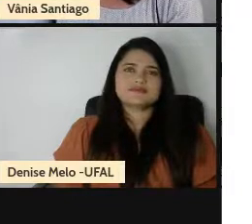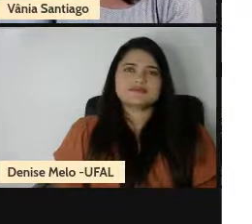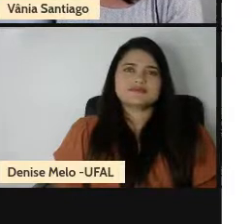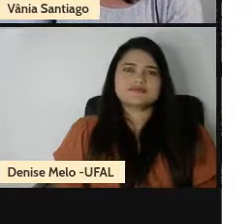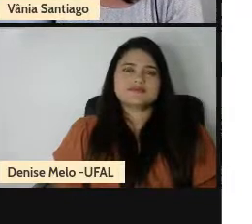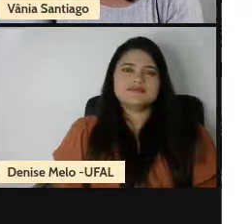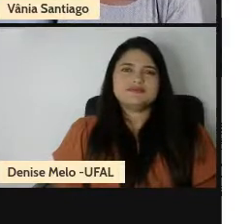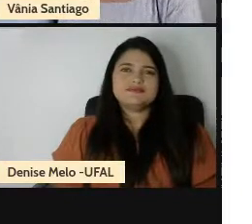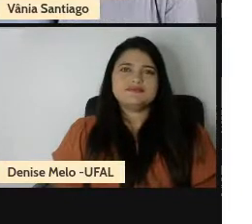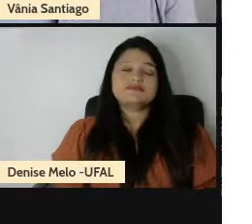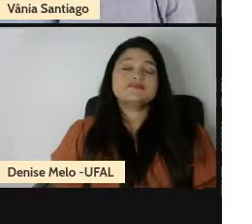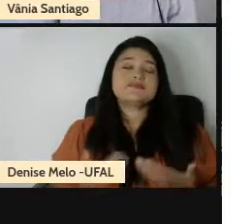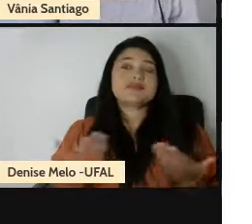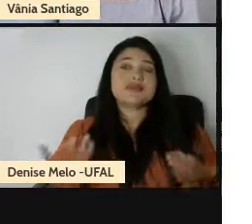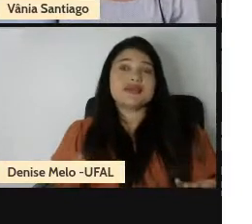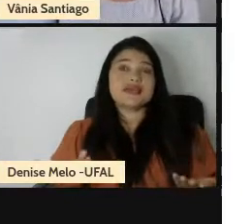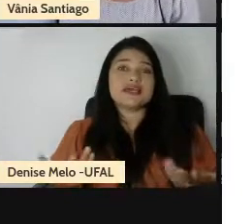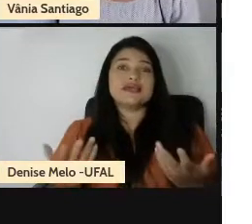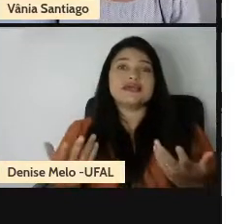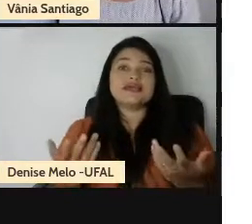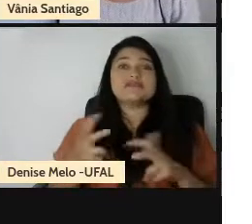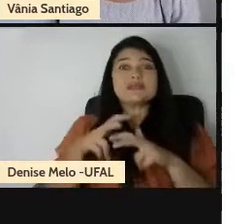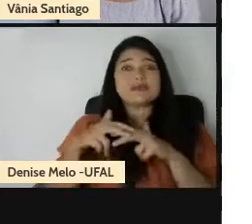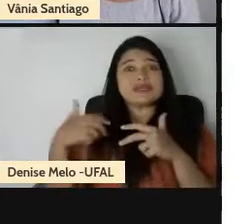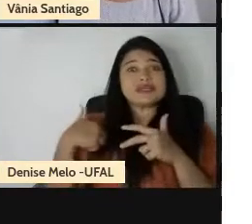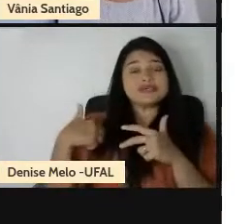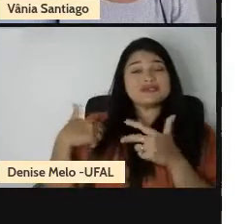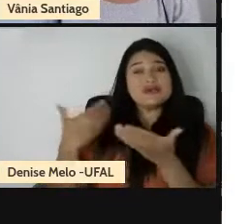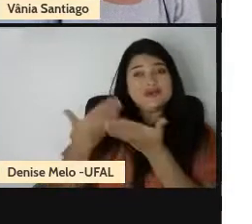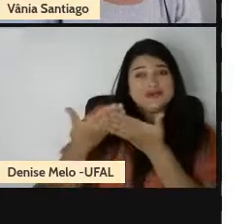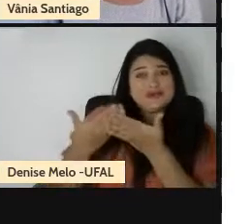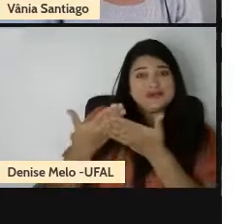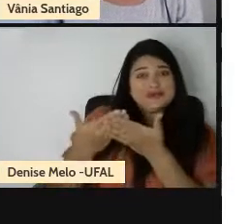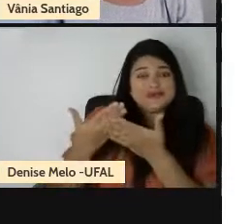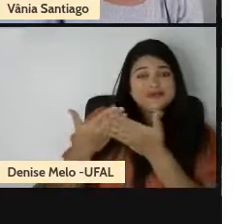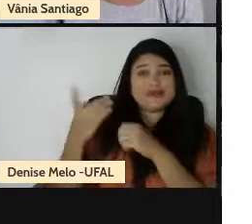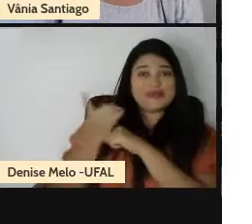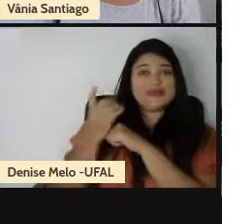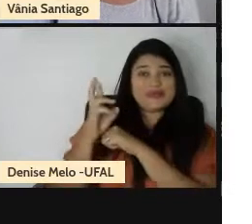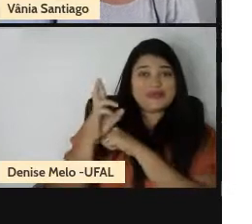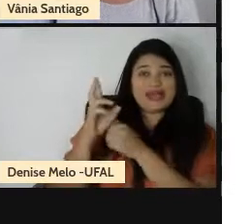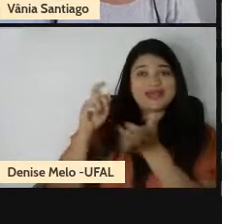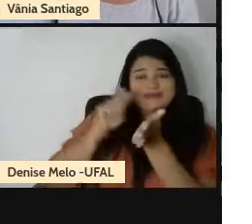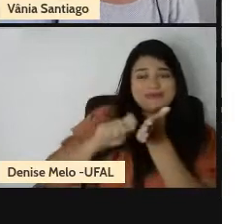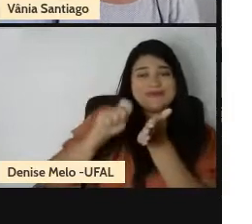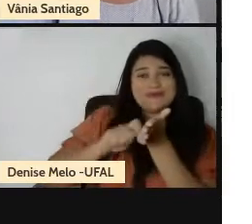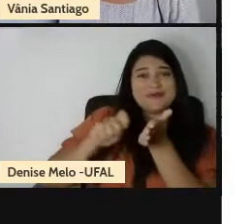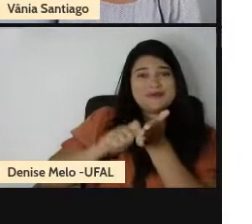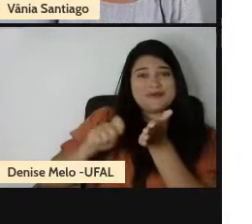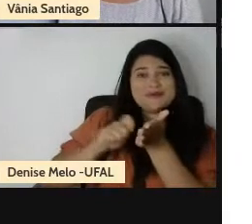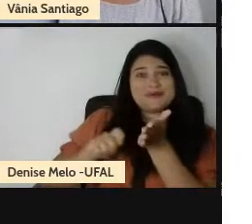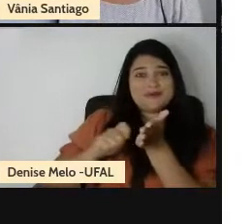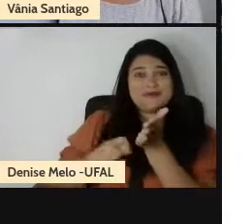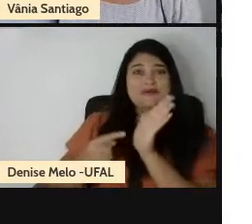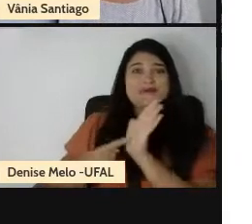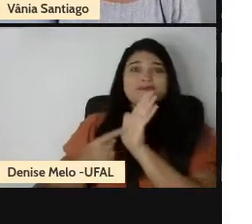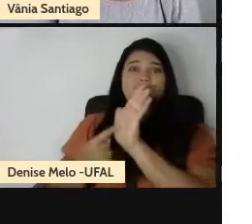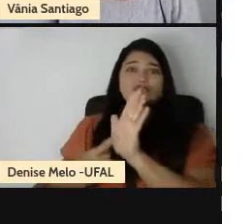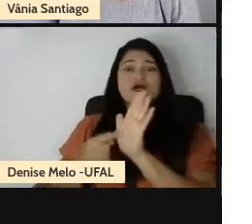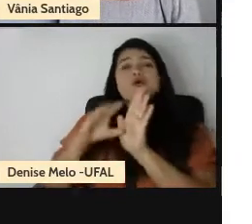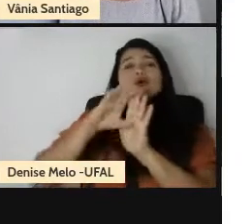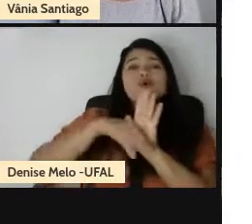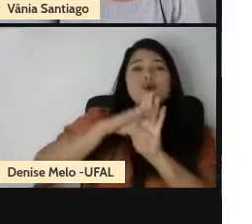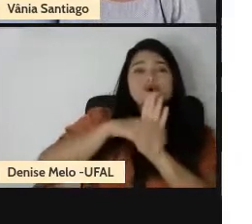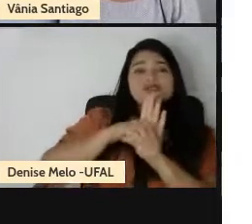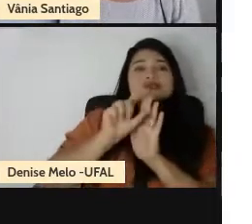E aí, por isso, na tese, o conceito de responsabilidade e representatividade a partir